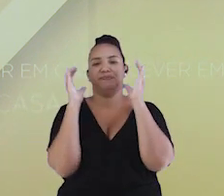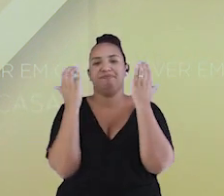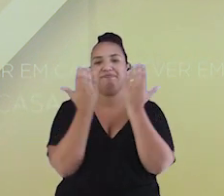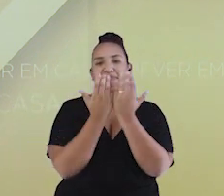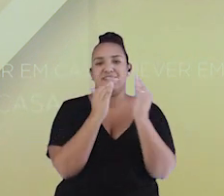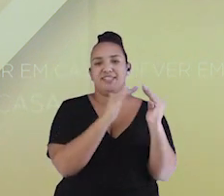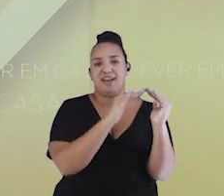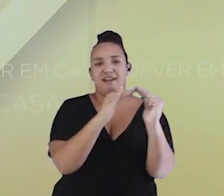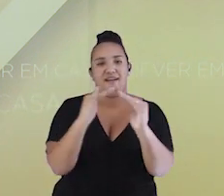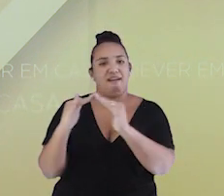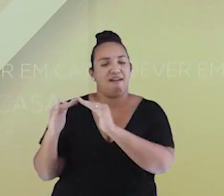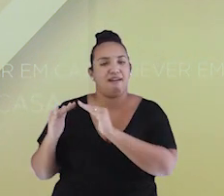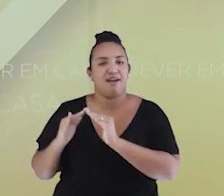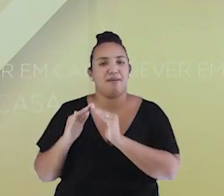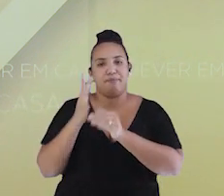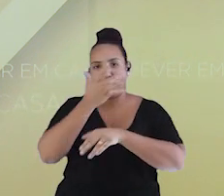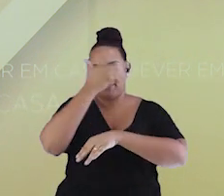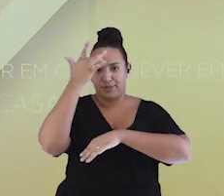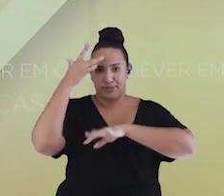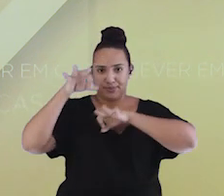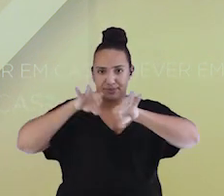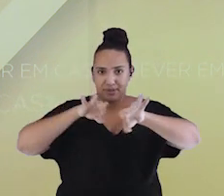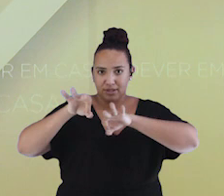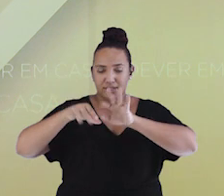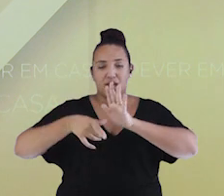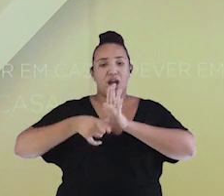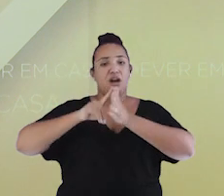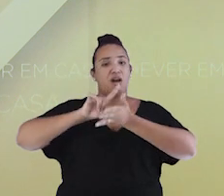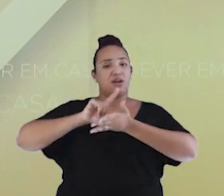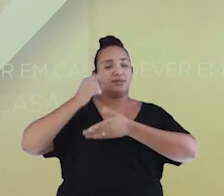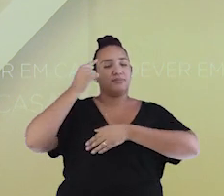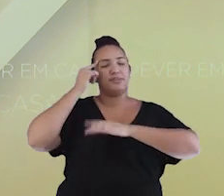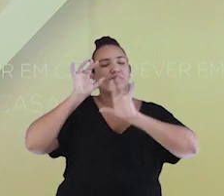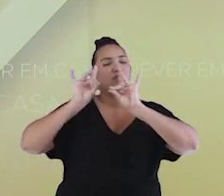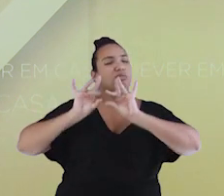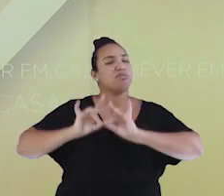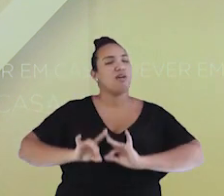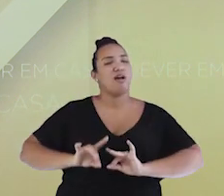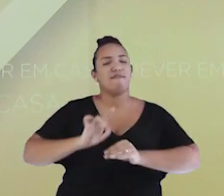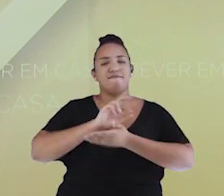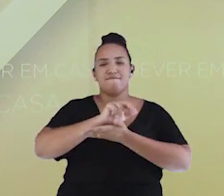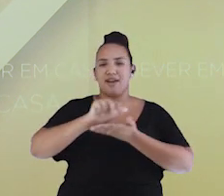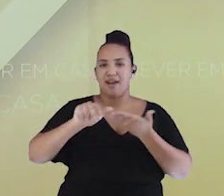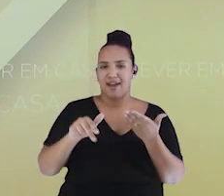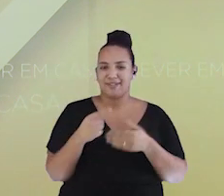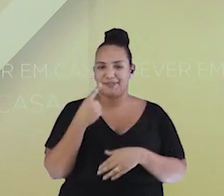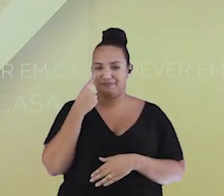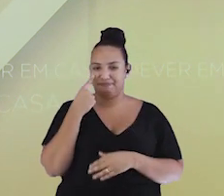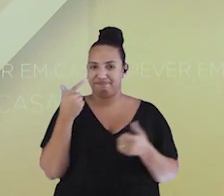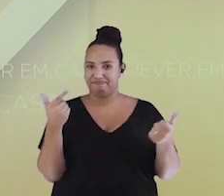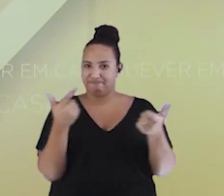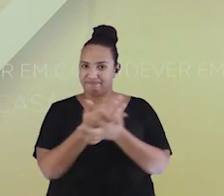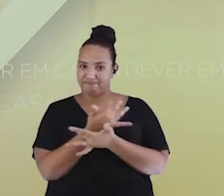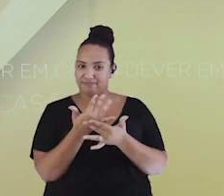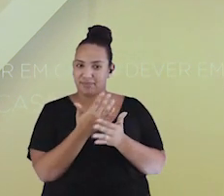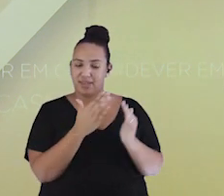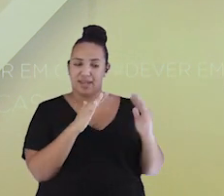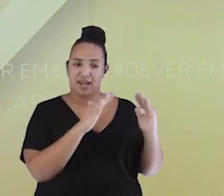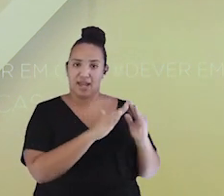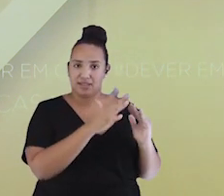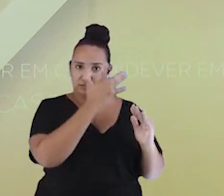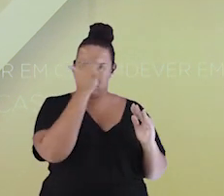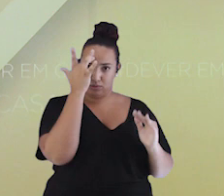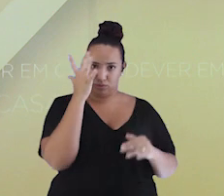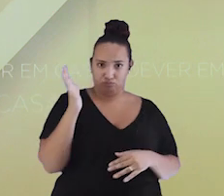em comunidade. Quem planejou pensou em cada detalhe. De um lado dessa cidade ficavam